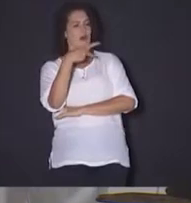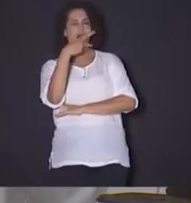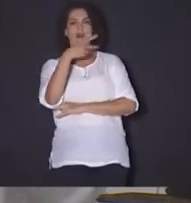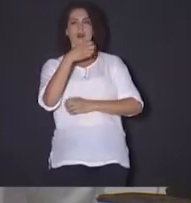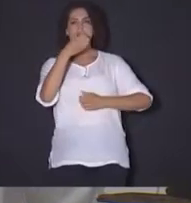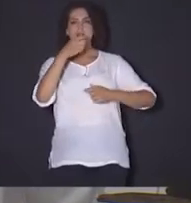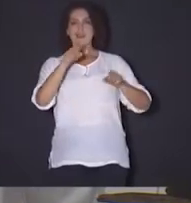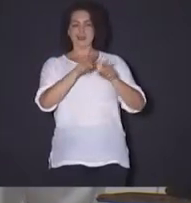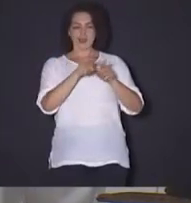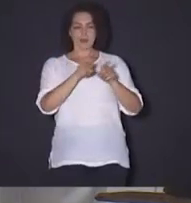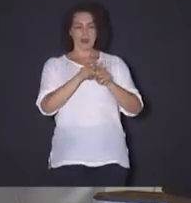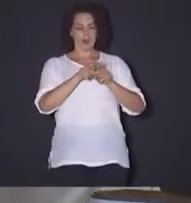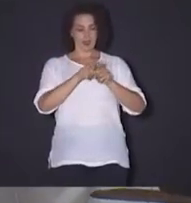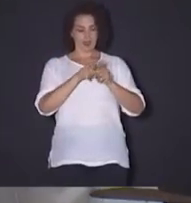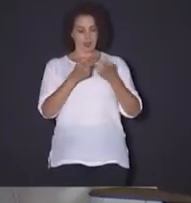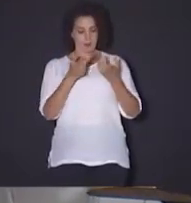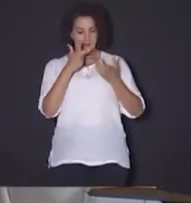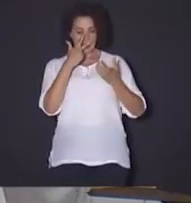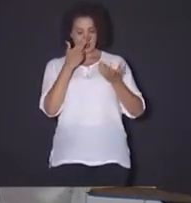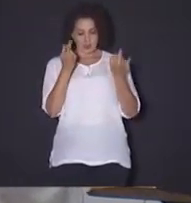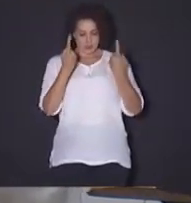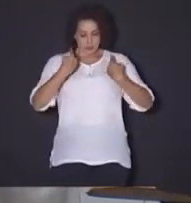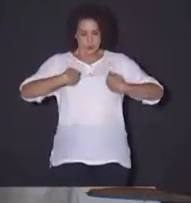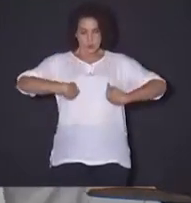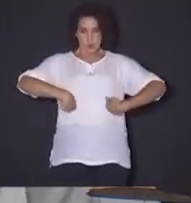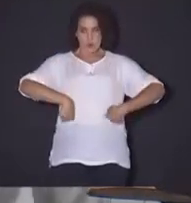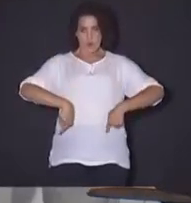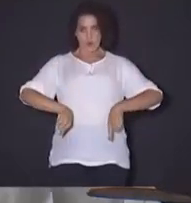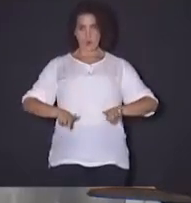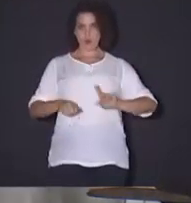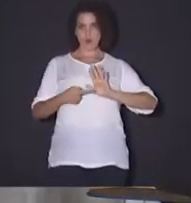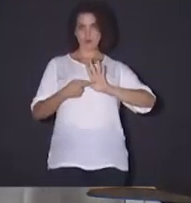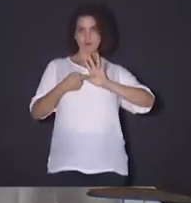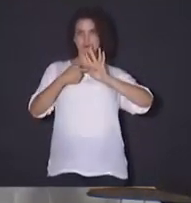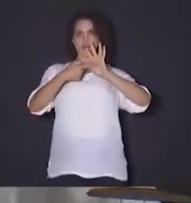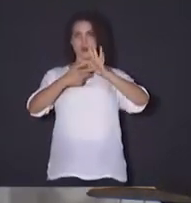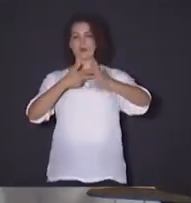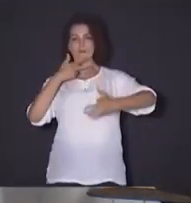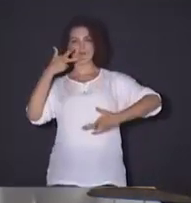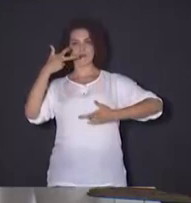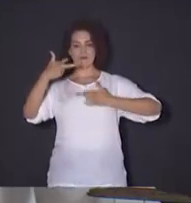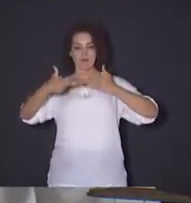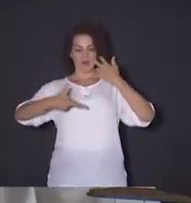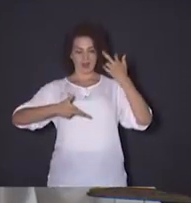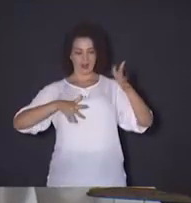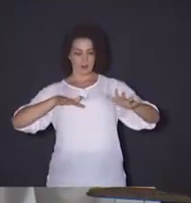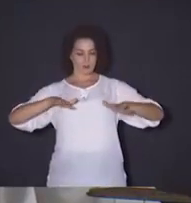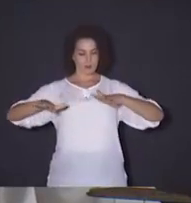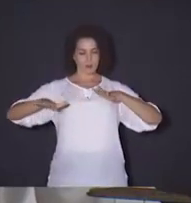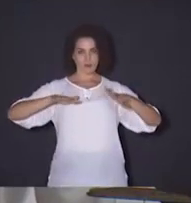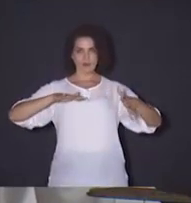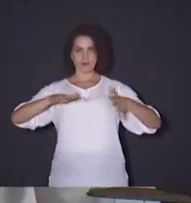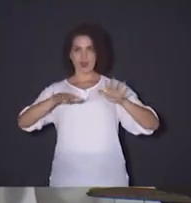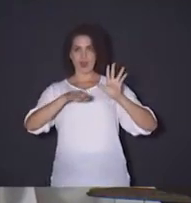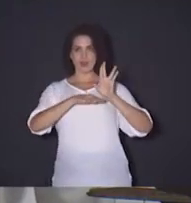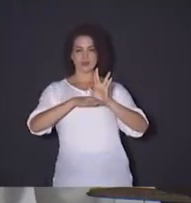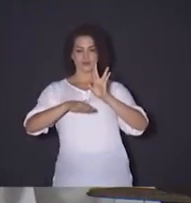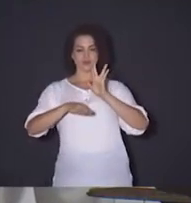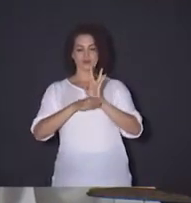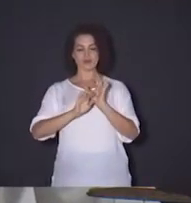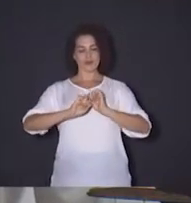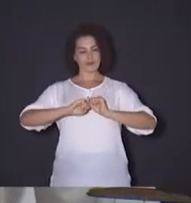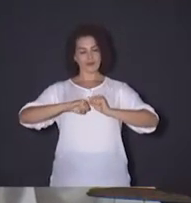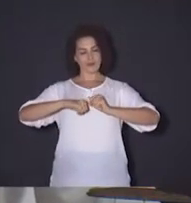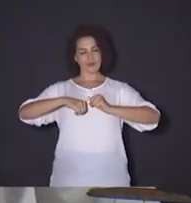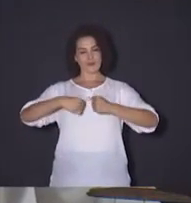seu corpo, como esse seu corpo o tempo inteiro se movimentando auxilia, né, a força e a clareza da palavra